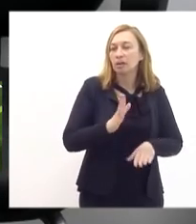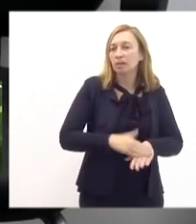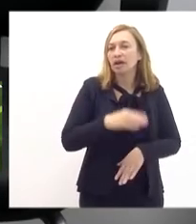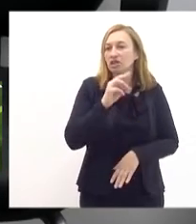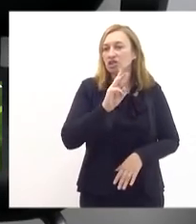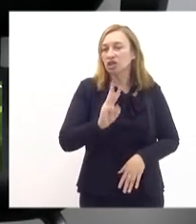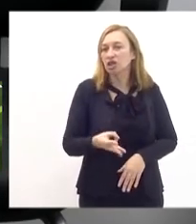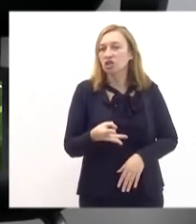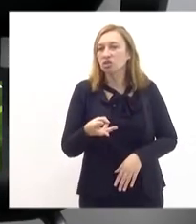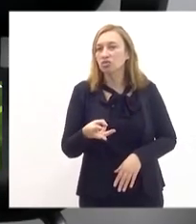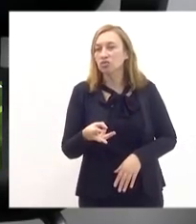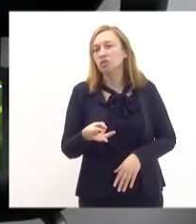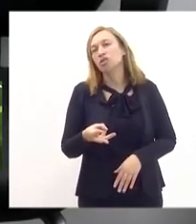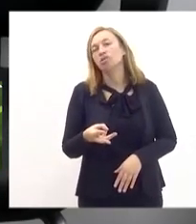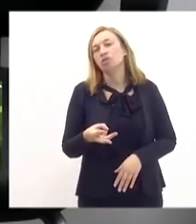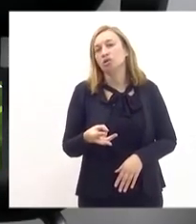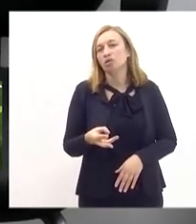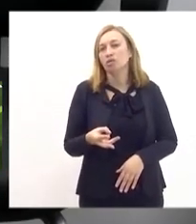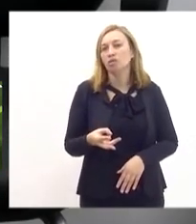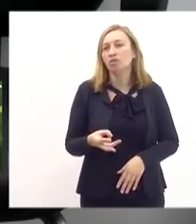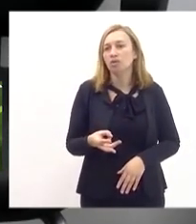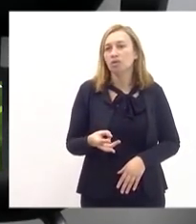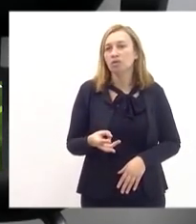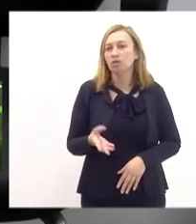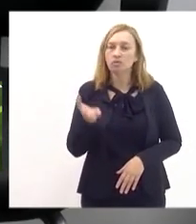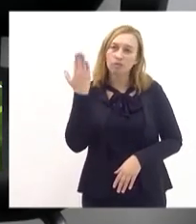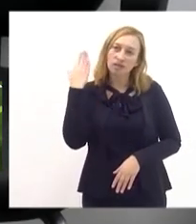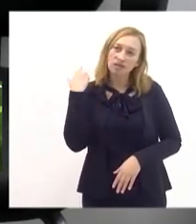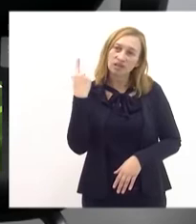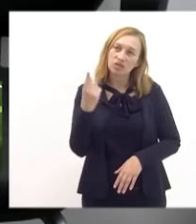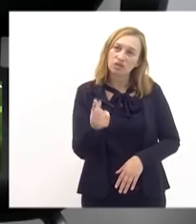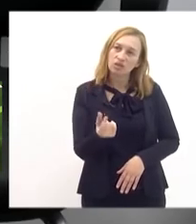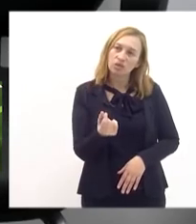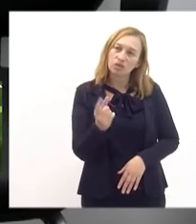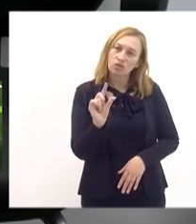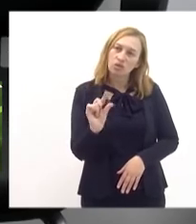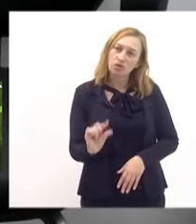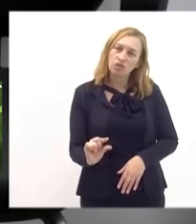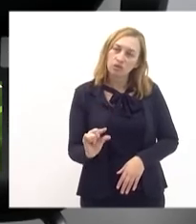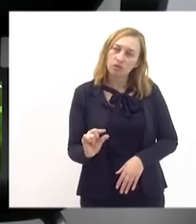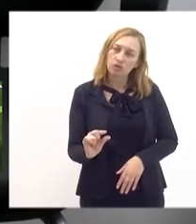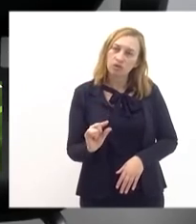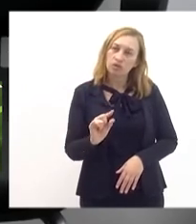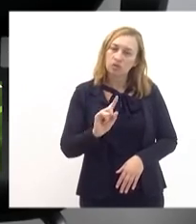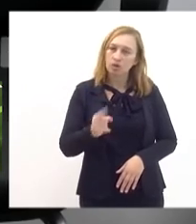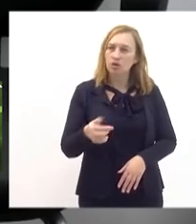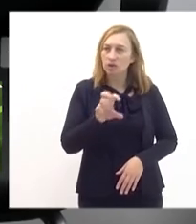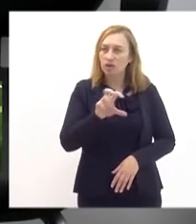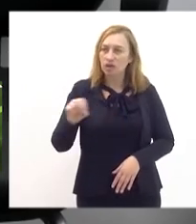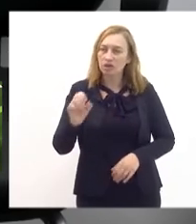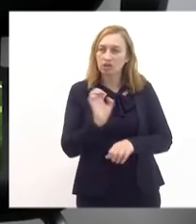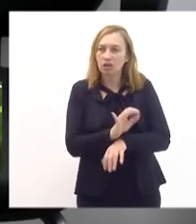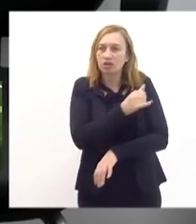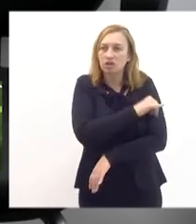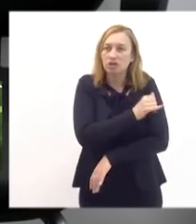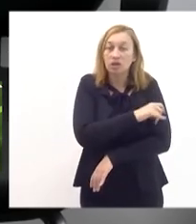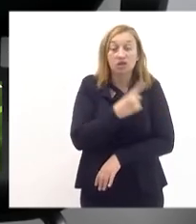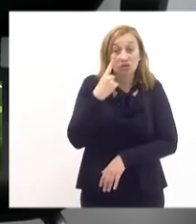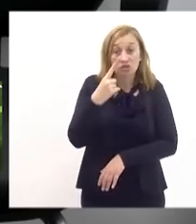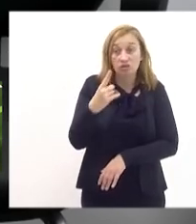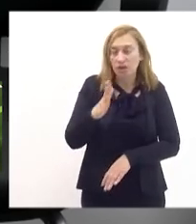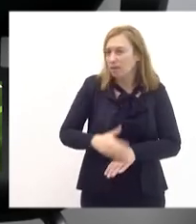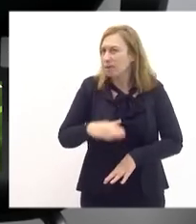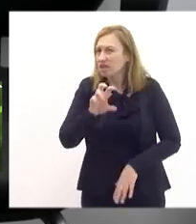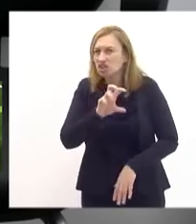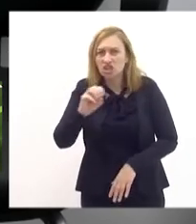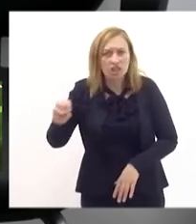o valor era inferior, inclusive, era 1 milhão e 500 com o Estado do Rio. E nós vimos que seriam mais de 500